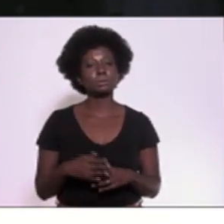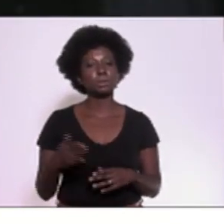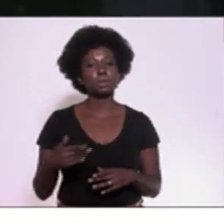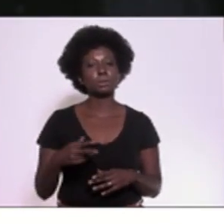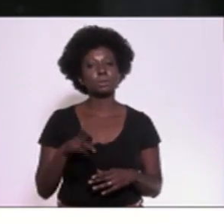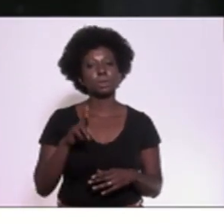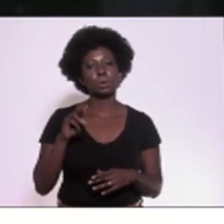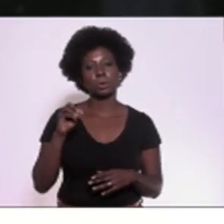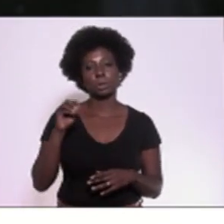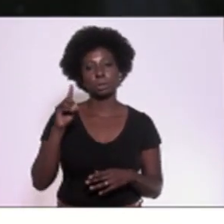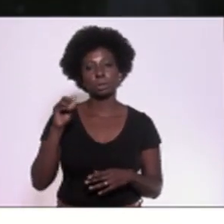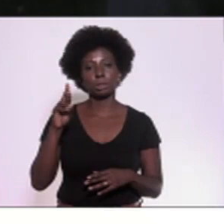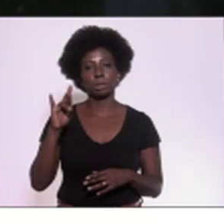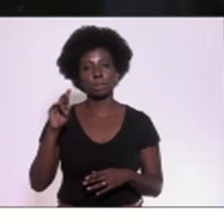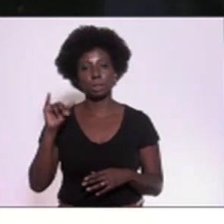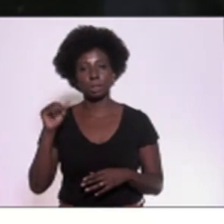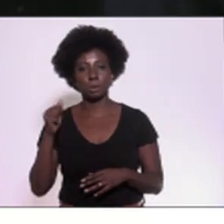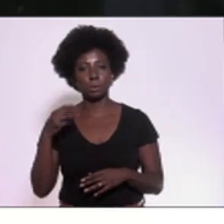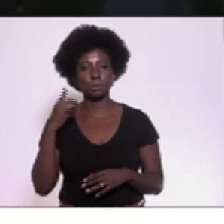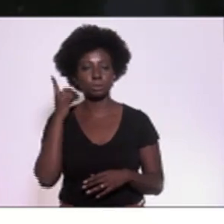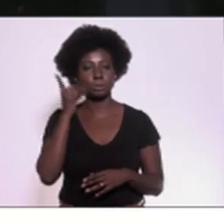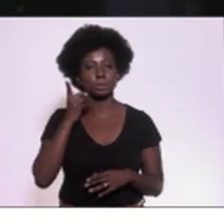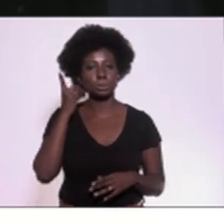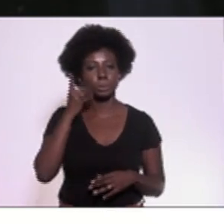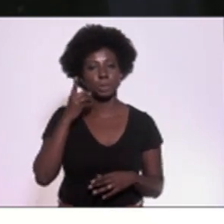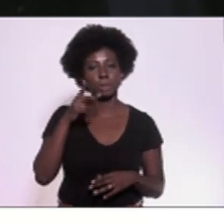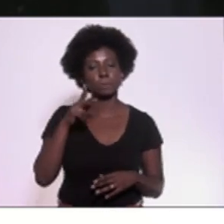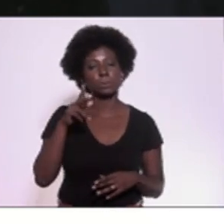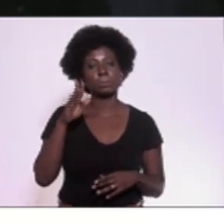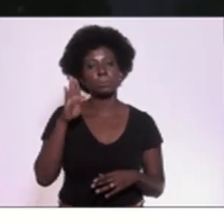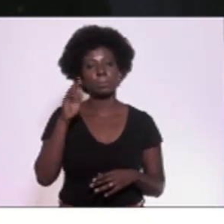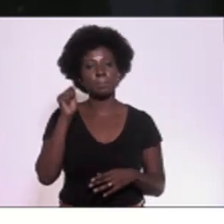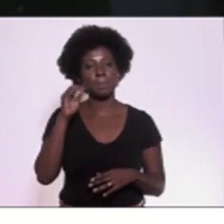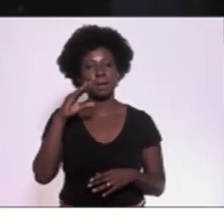Amorim. Deputado Rodrigo Bacelar.